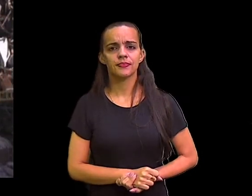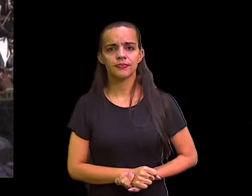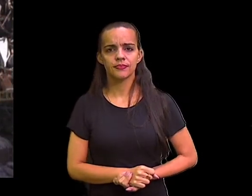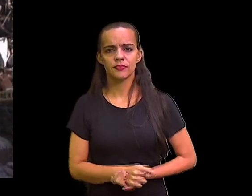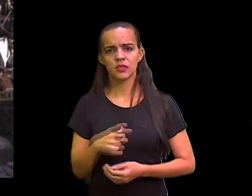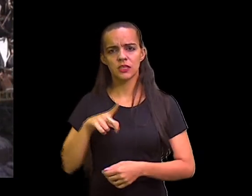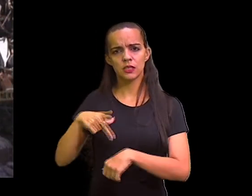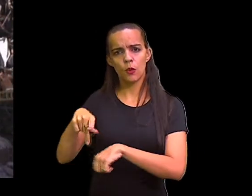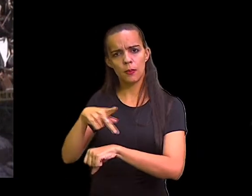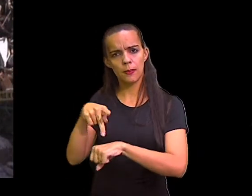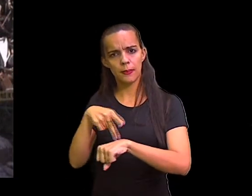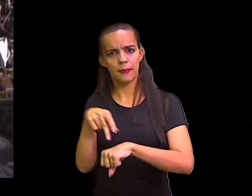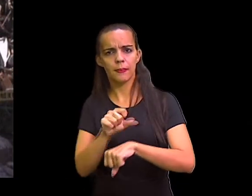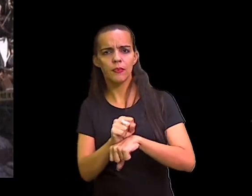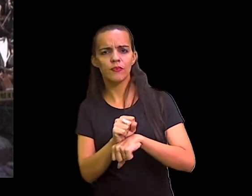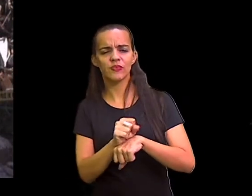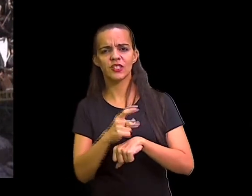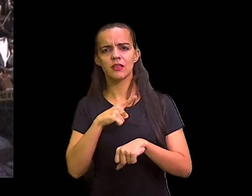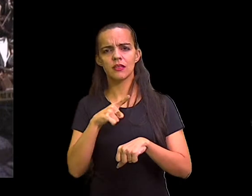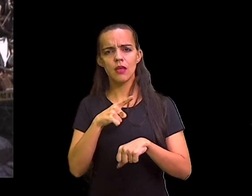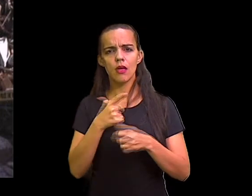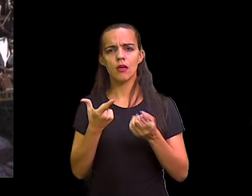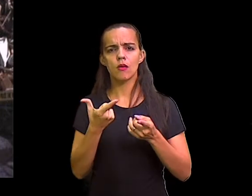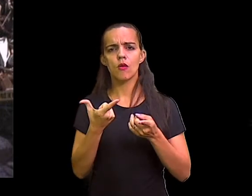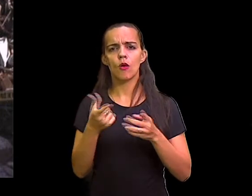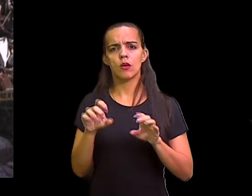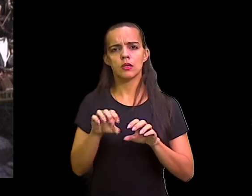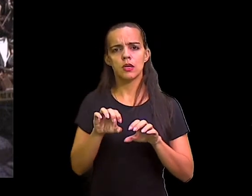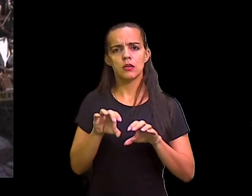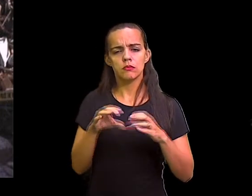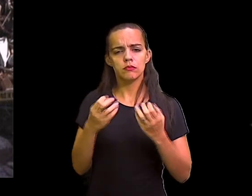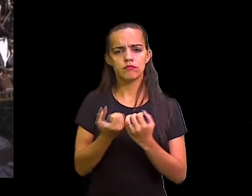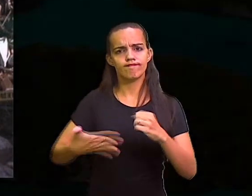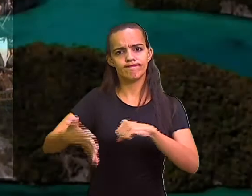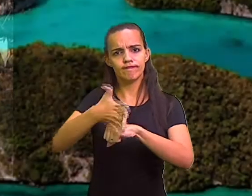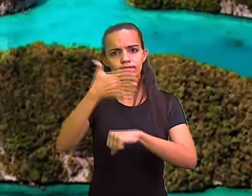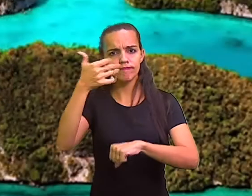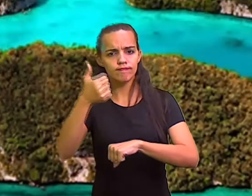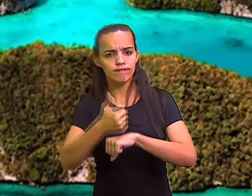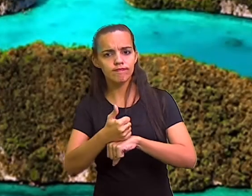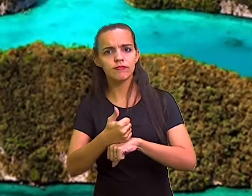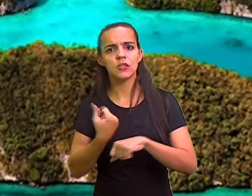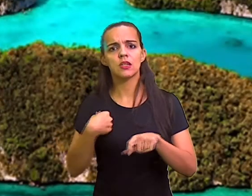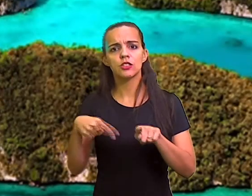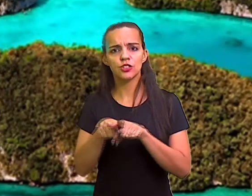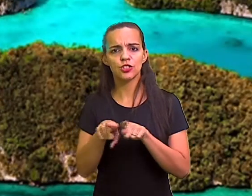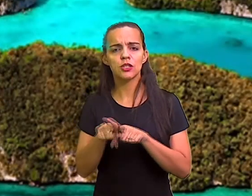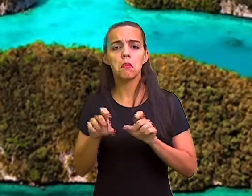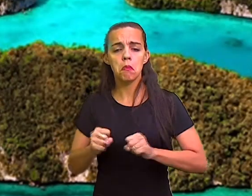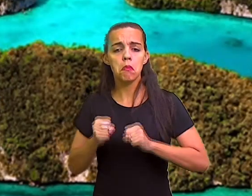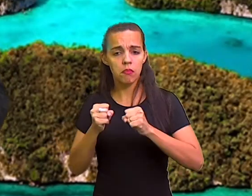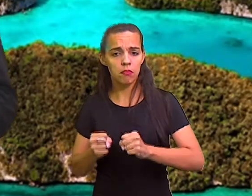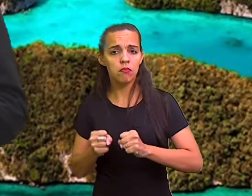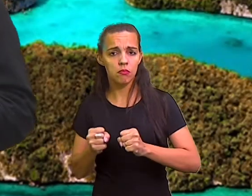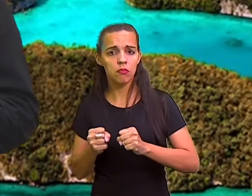um país, de uma civilização, de um povo ser colonizado, ele também